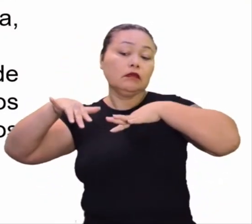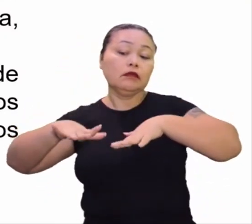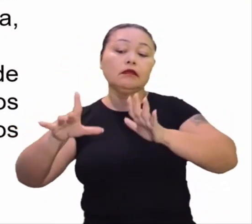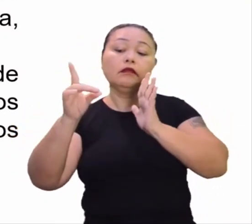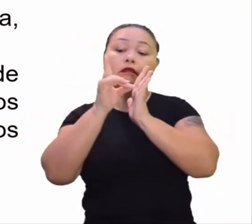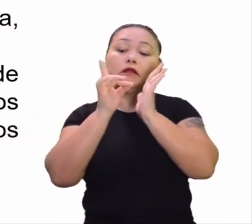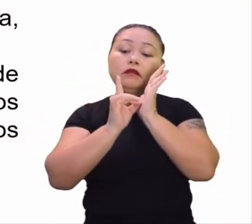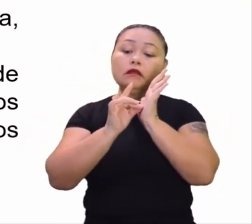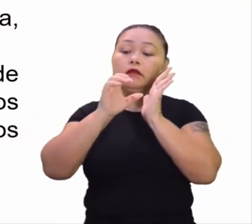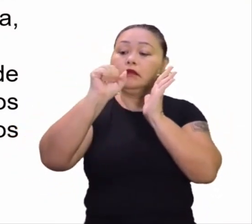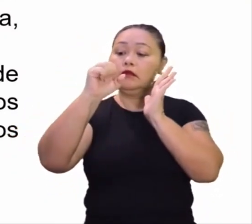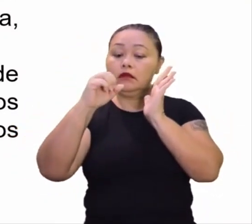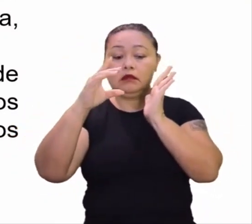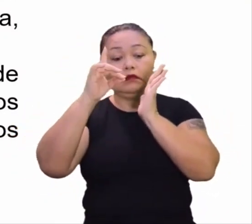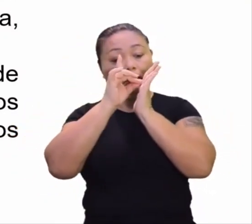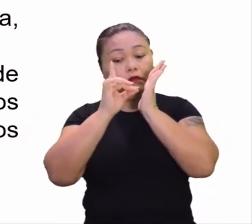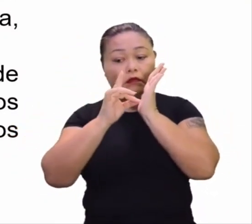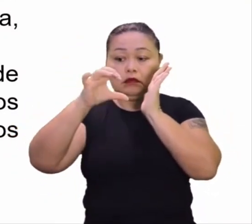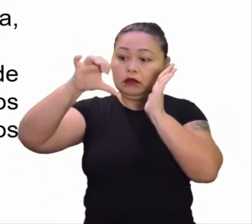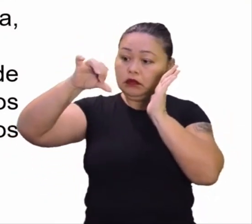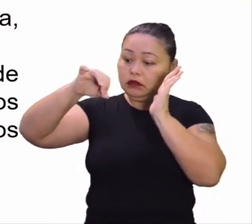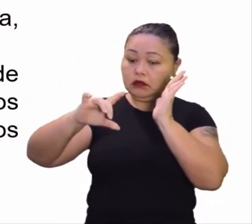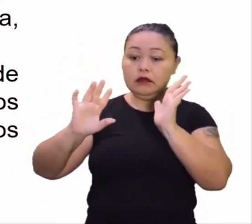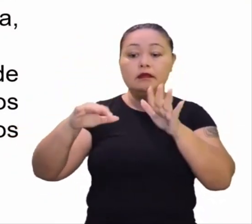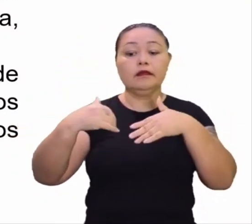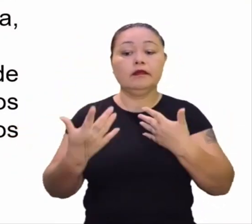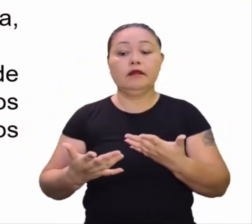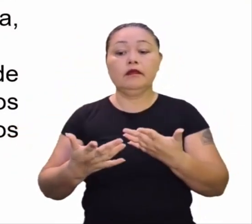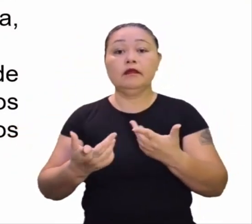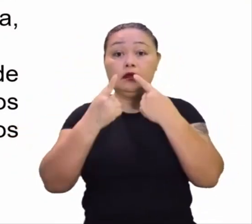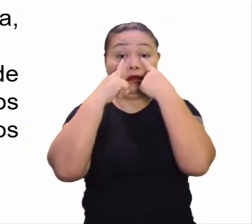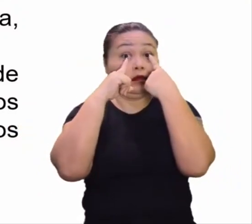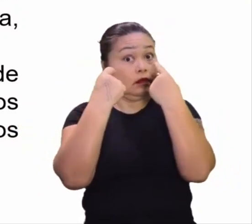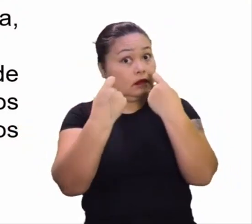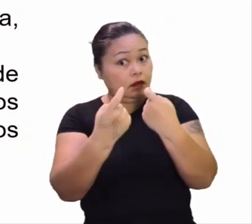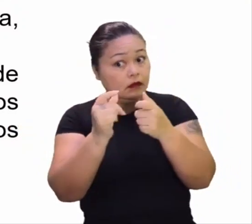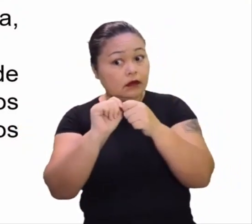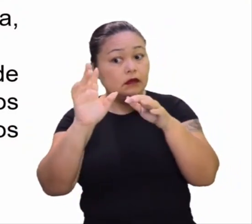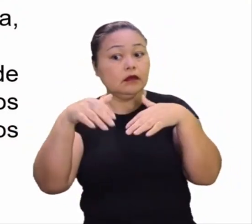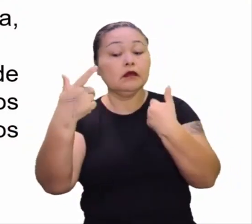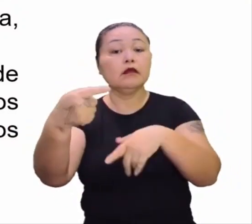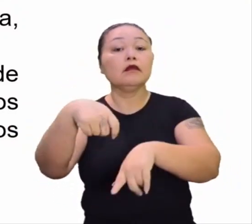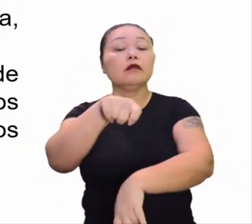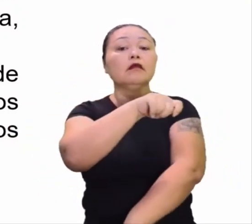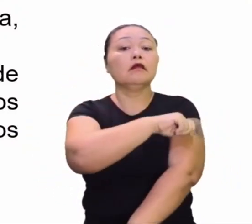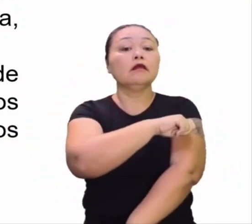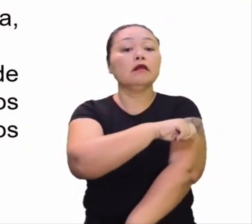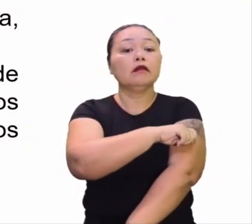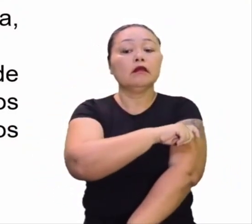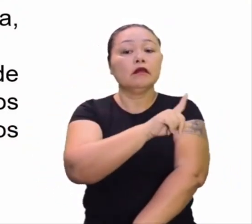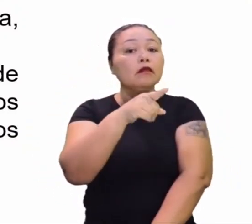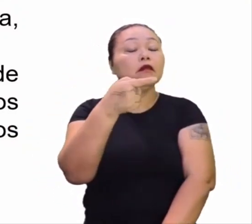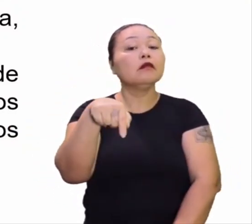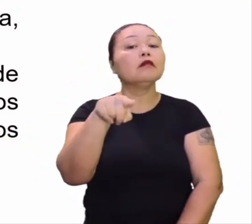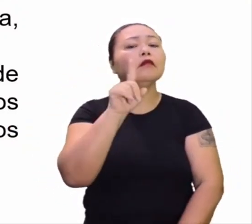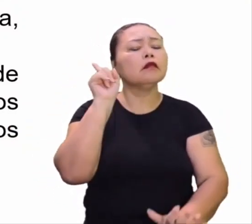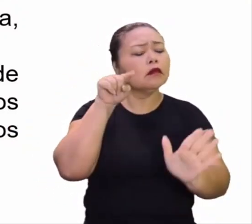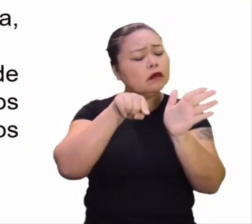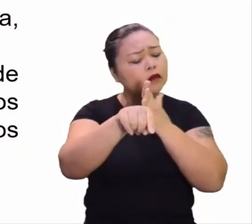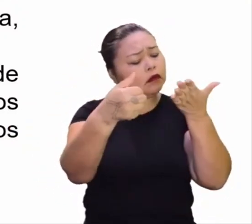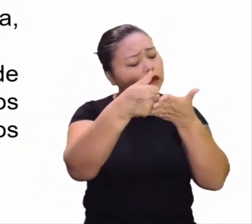90, o motivo que vieram aqui para a Rondônia. O interessante, Rogério, que o aluno, ele, numa questão dessa,